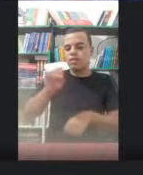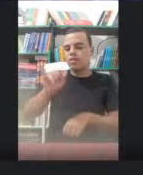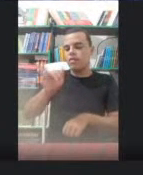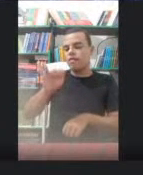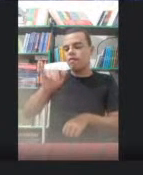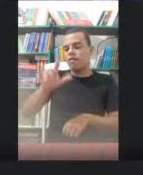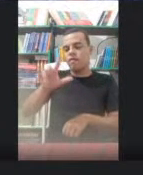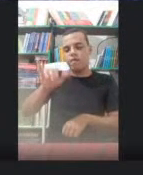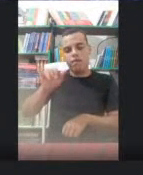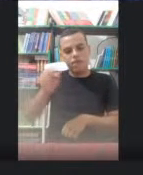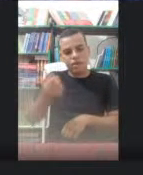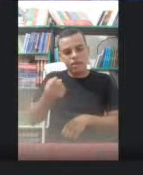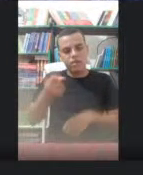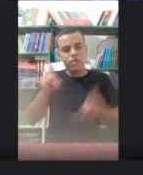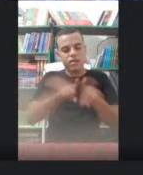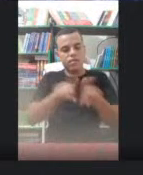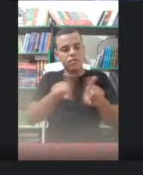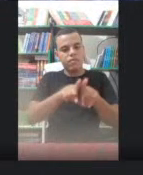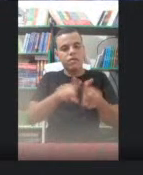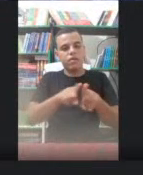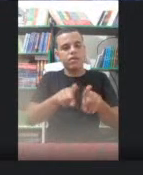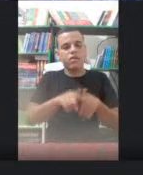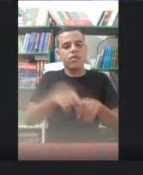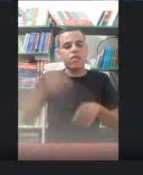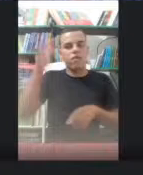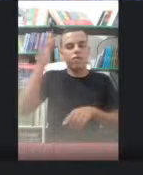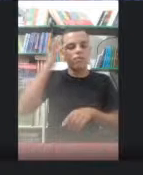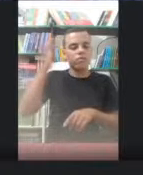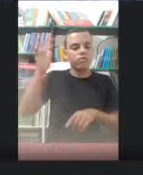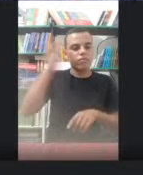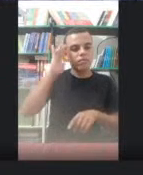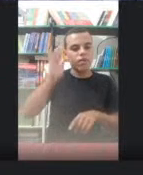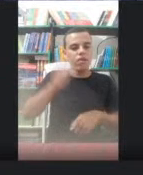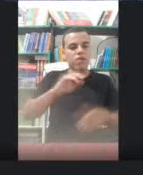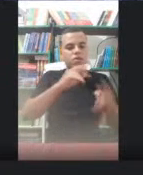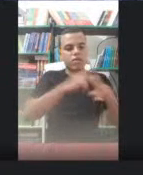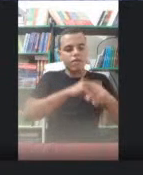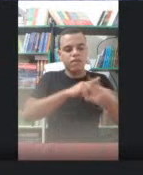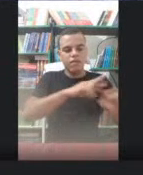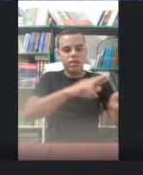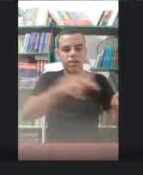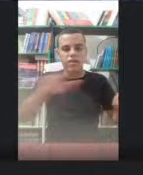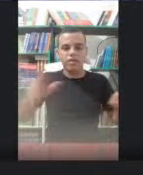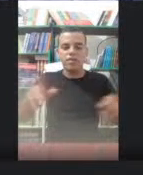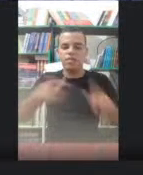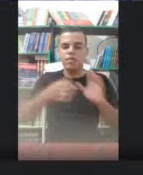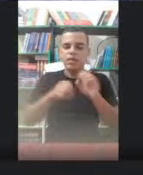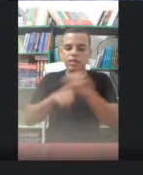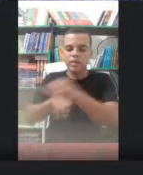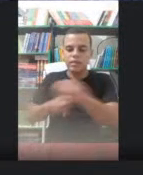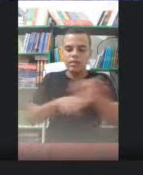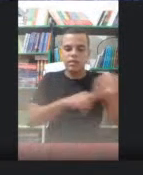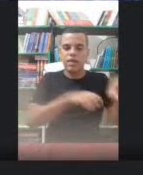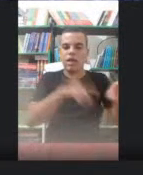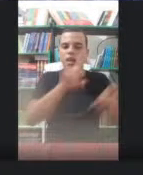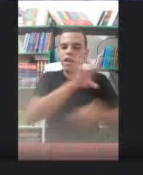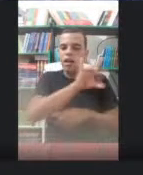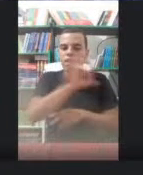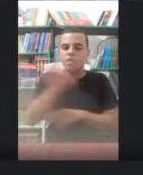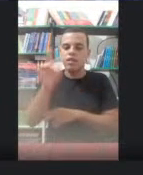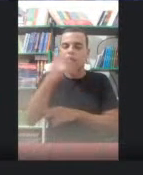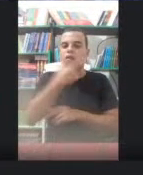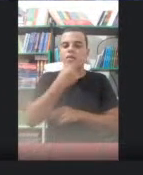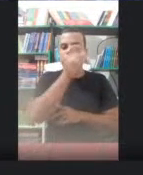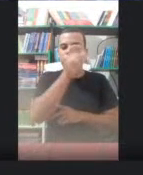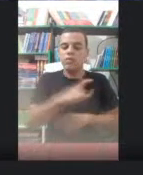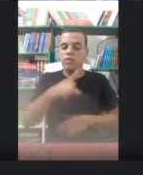certificados, com metodologia atualizada, com conteúdo referente ao protocolo clínico de diretrizes terapêuticas, enfim. Nós temos